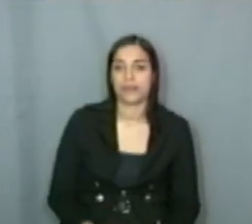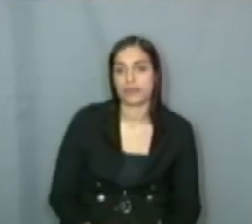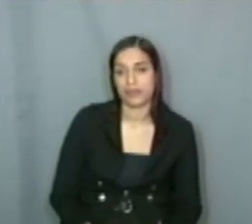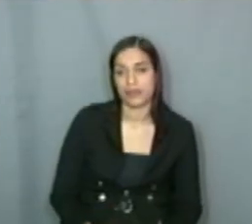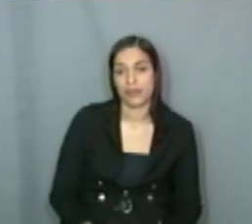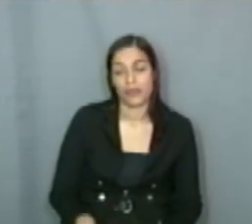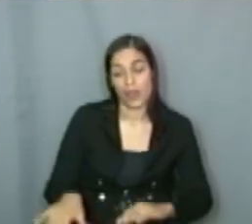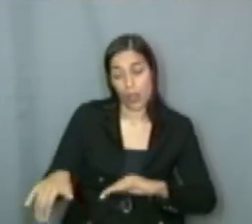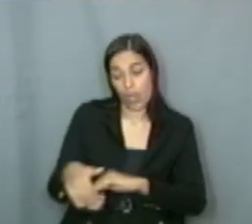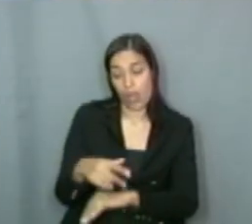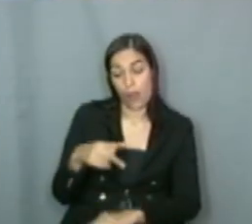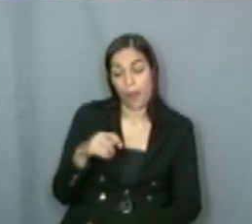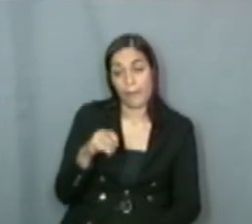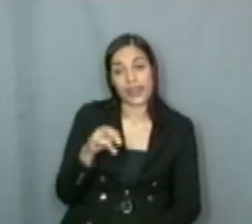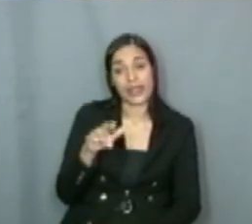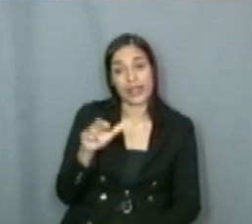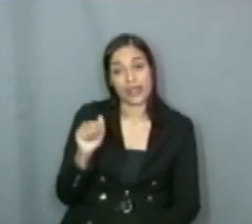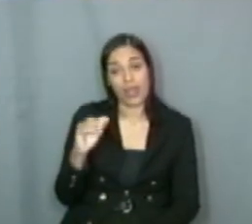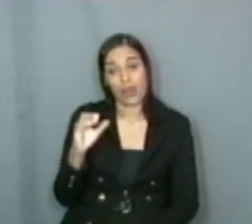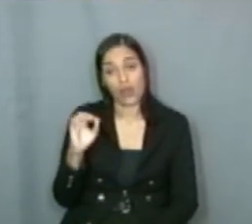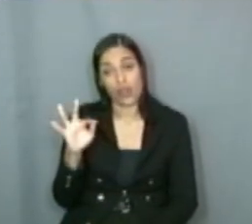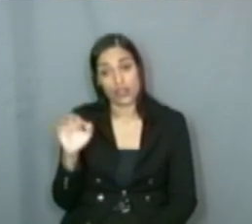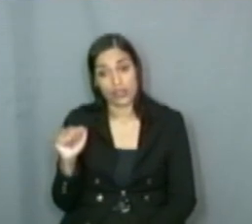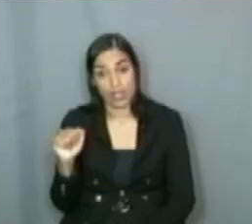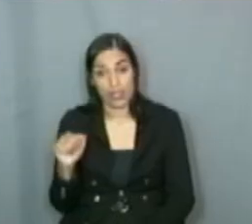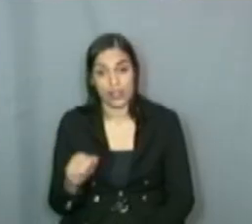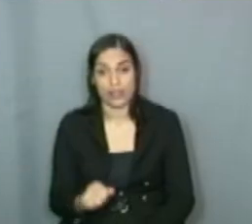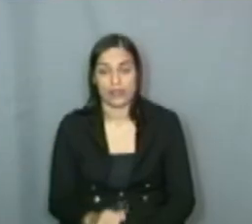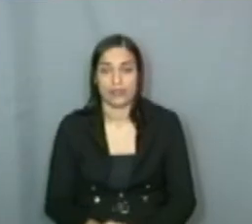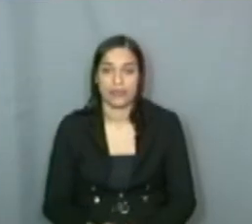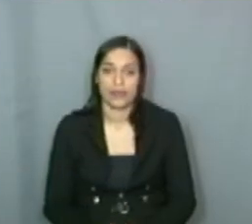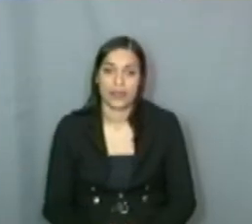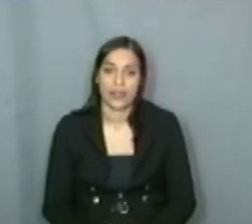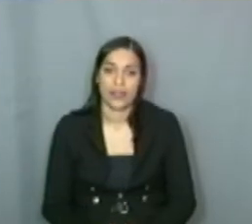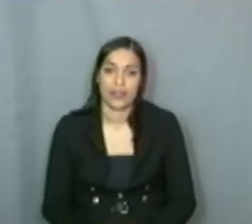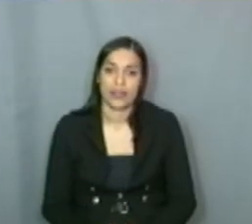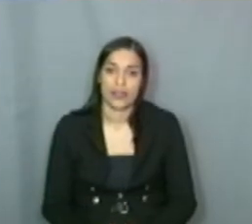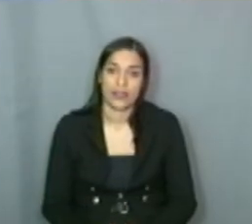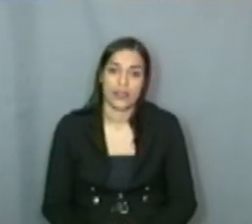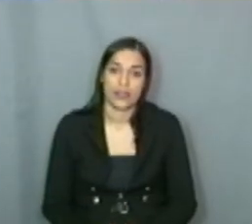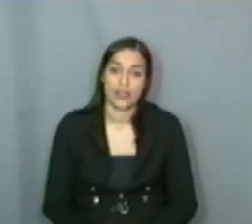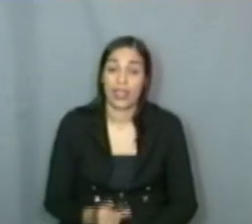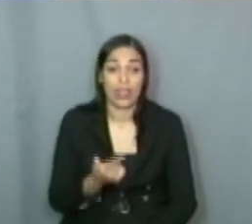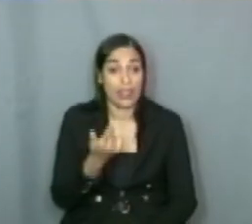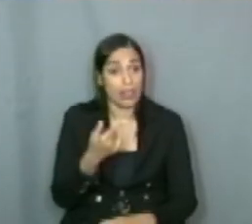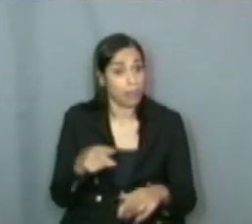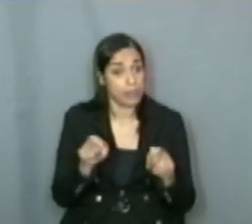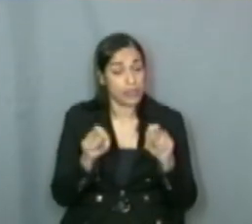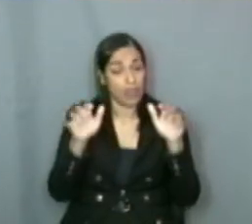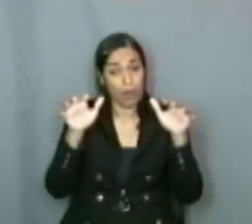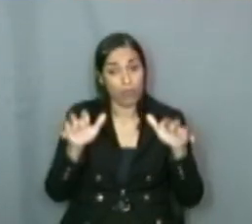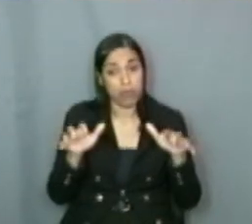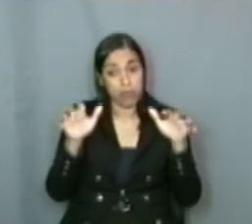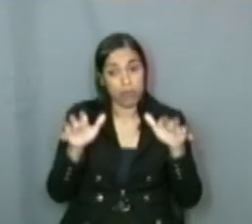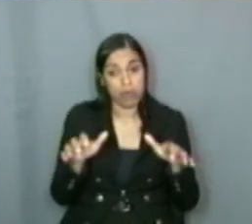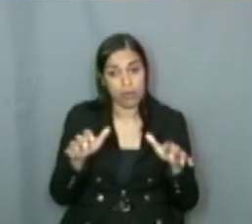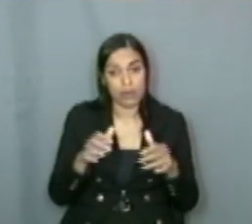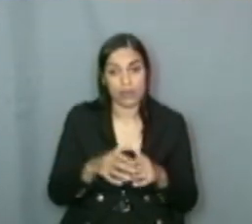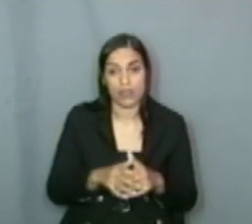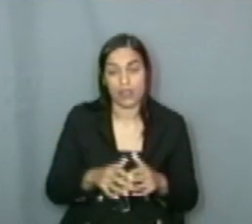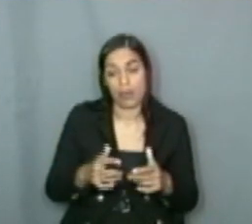com a rua Pereira da Costa, não precisa chover. Basta uma maré